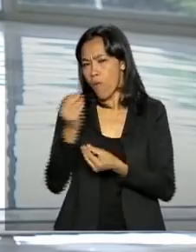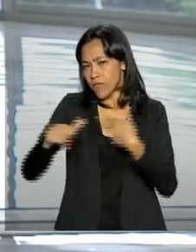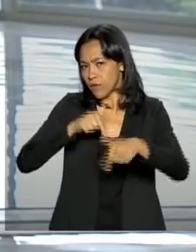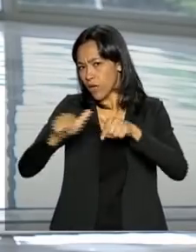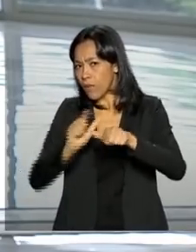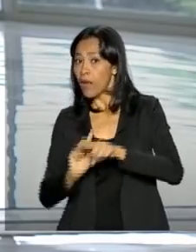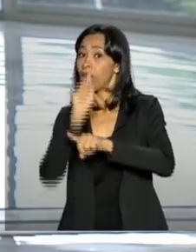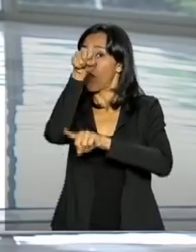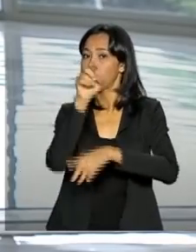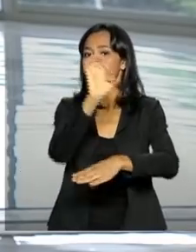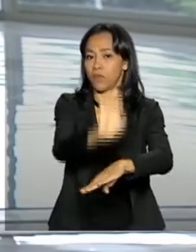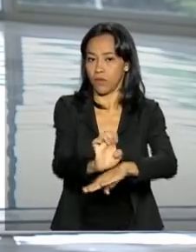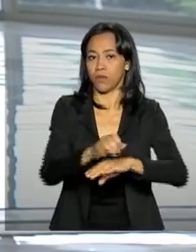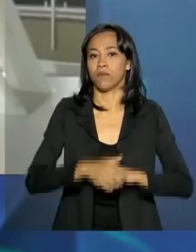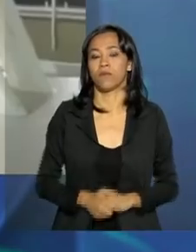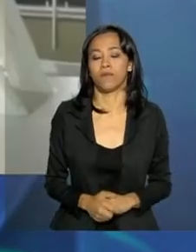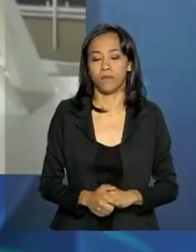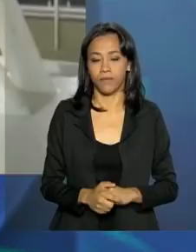em Roraima. Veja.